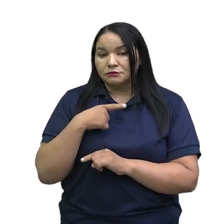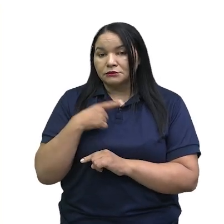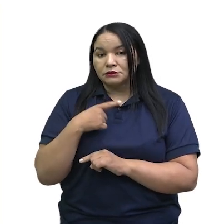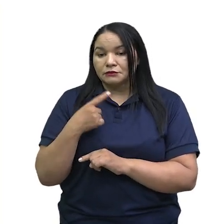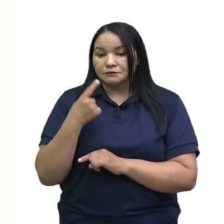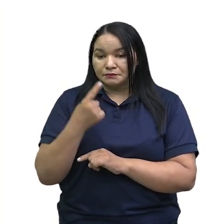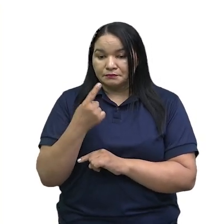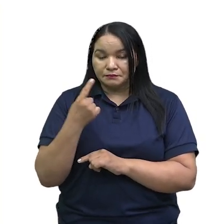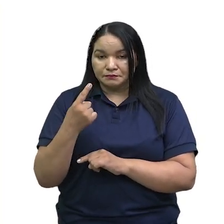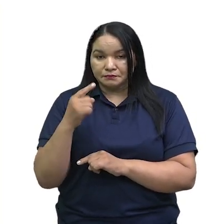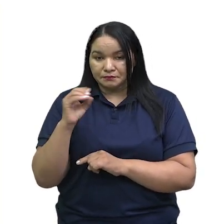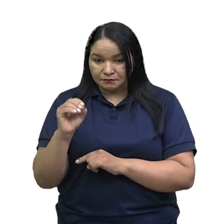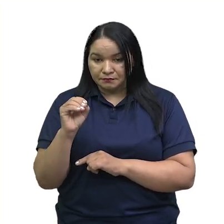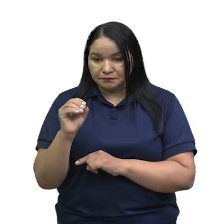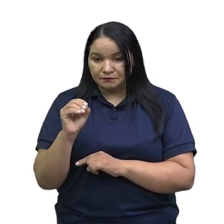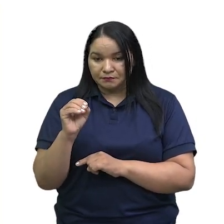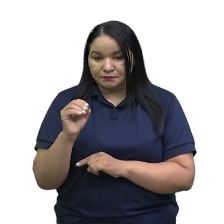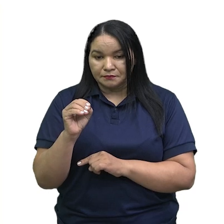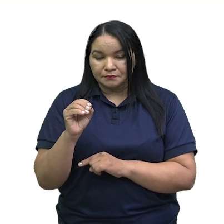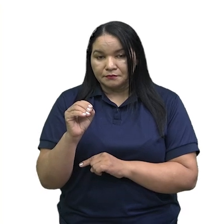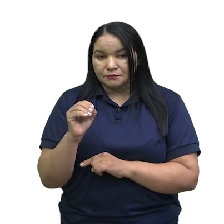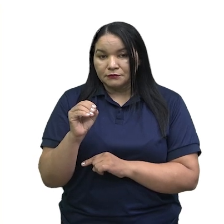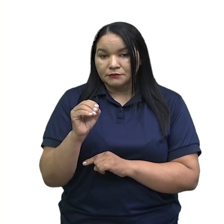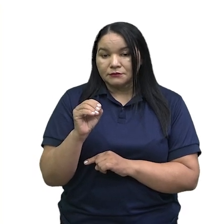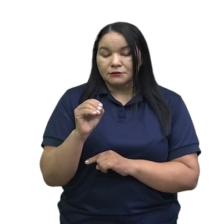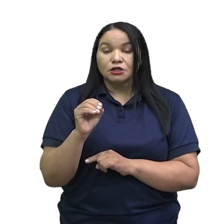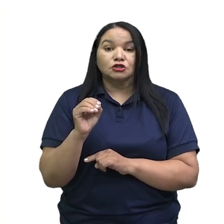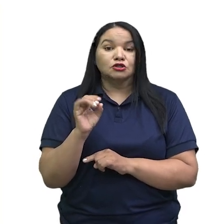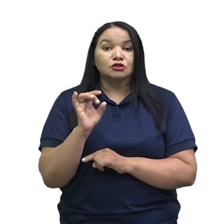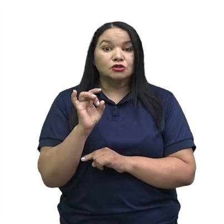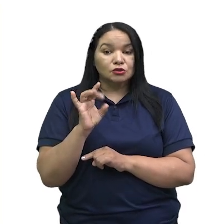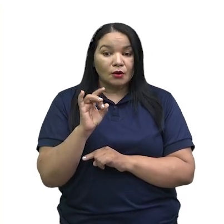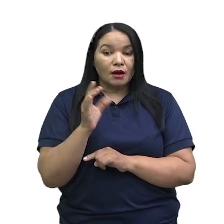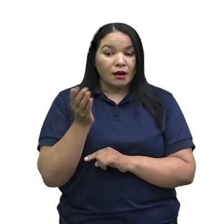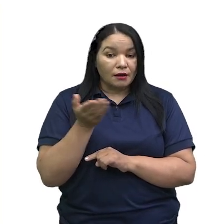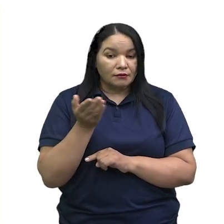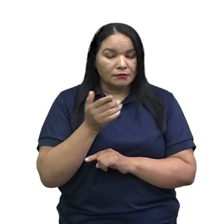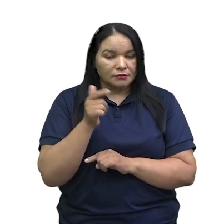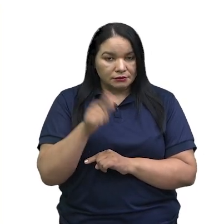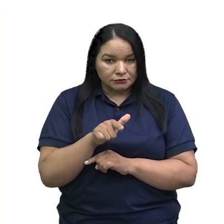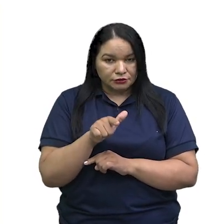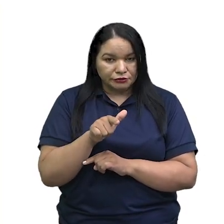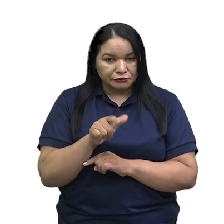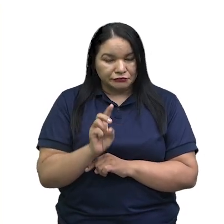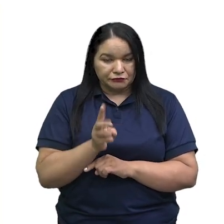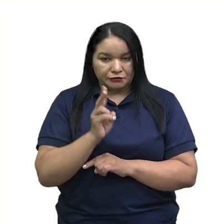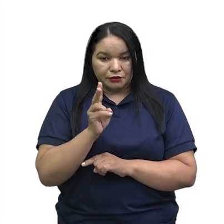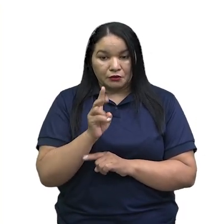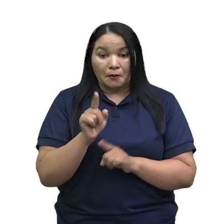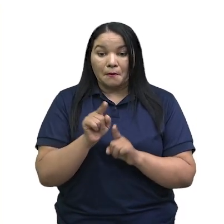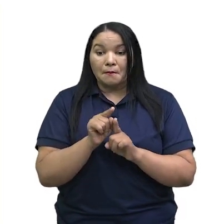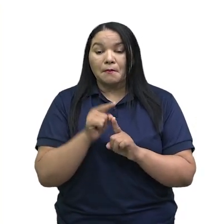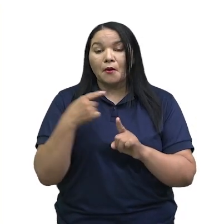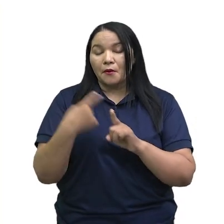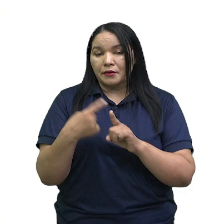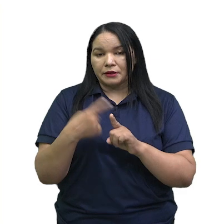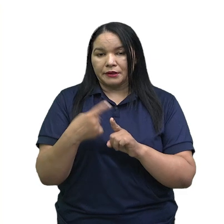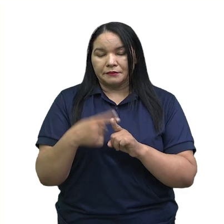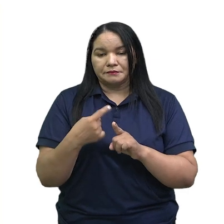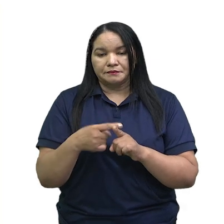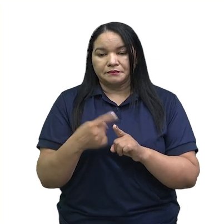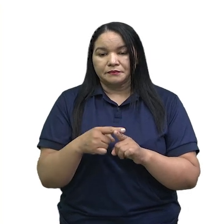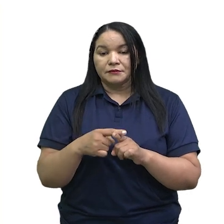vai ter o mesmo valor. E é somente aqui que a gente vai repetir esse valor. Por